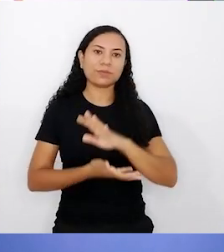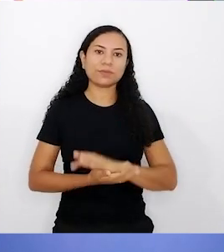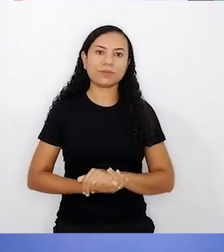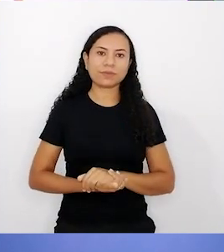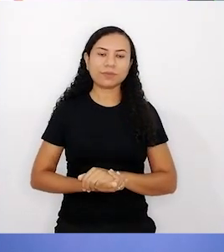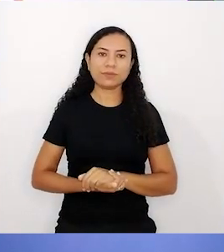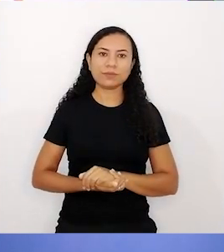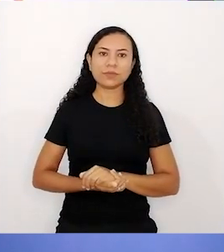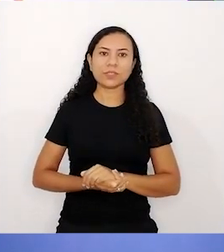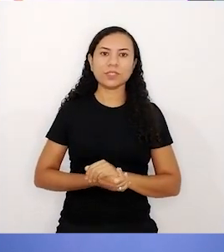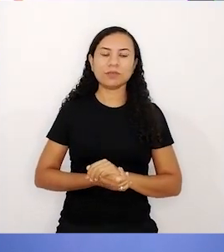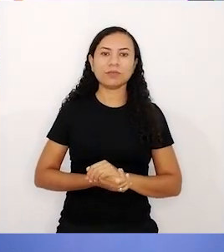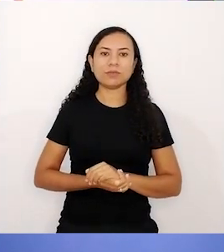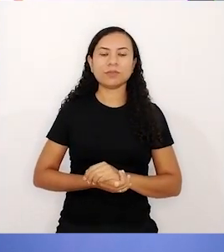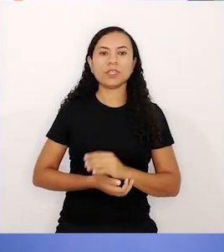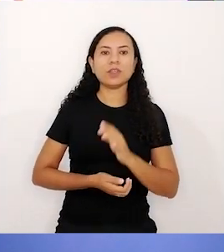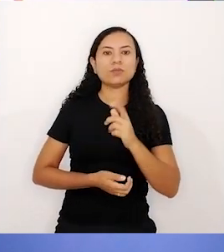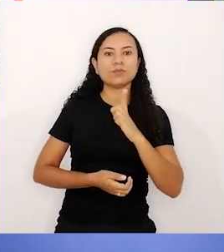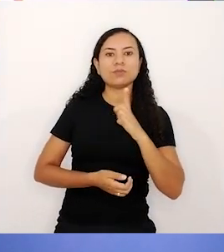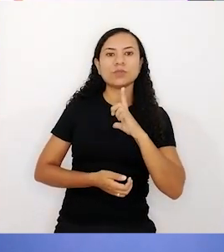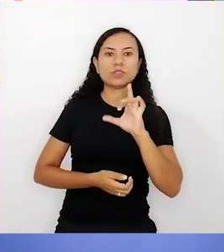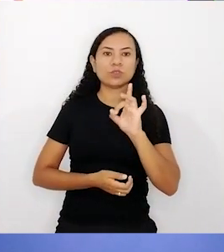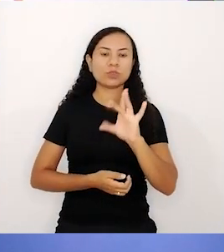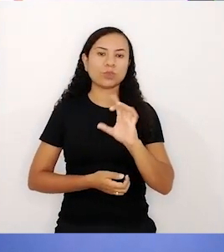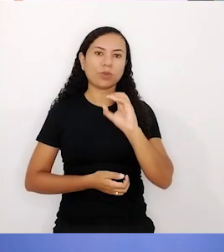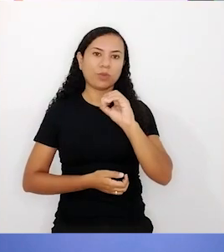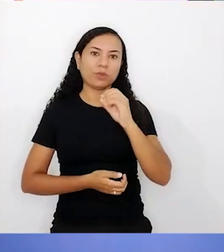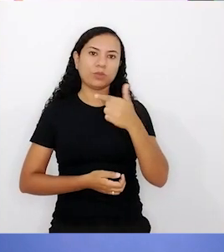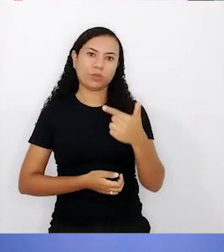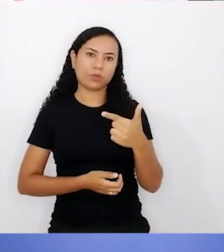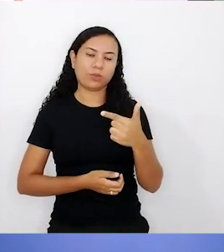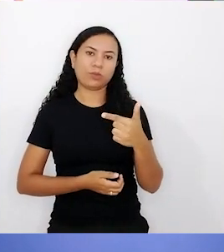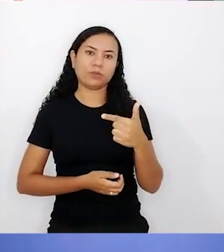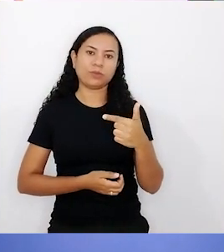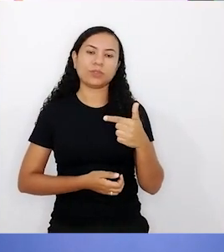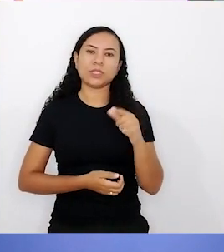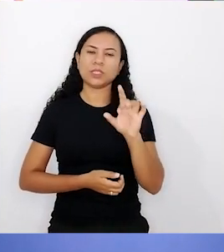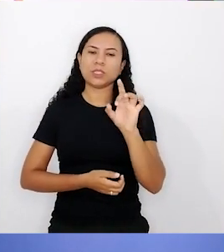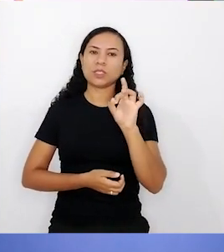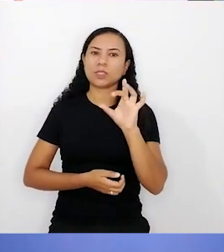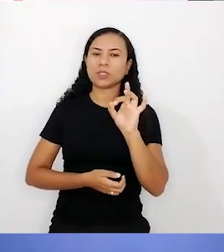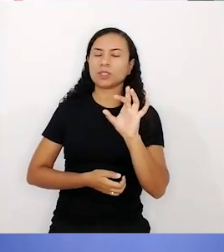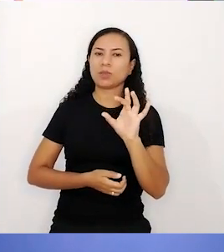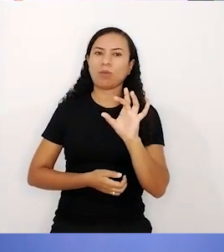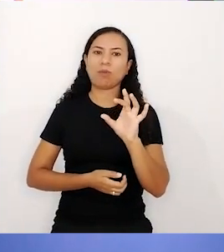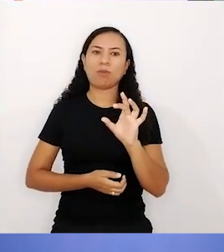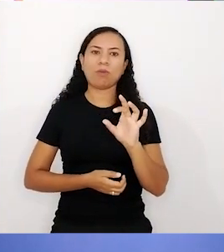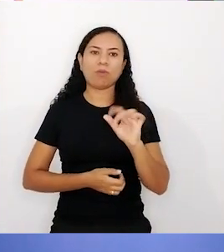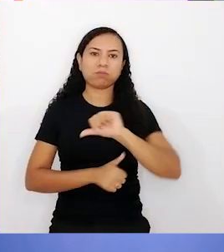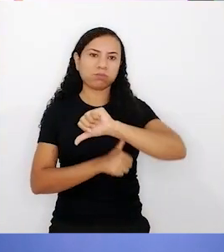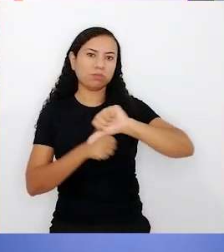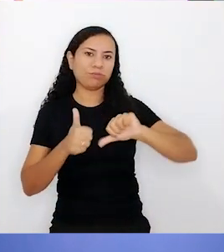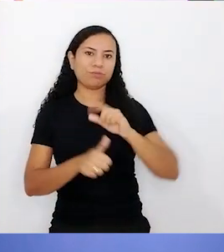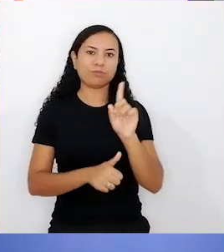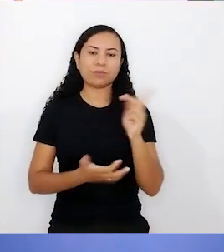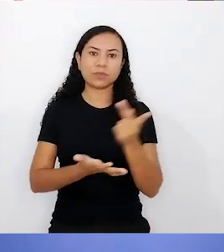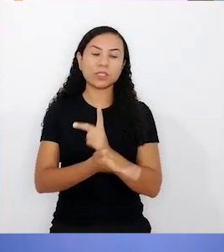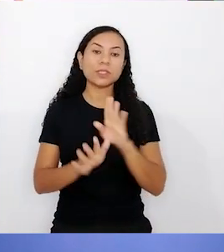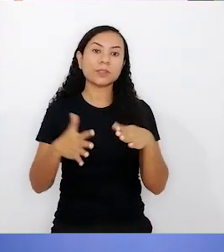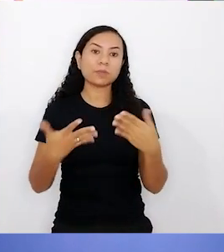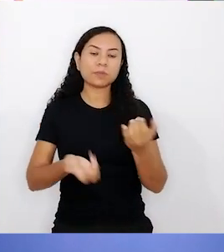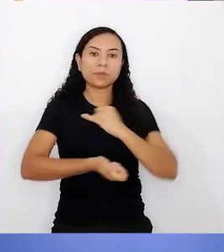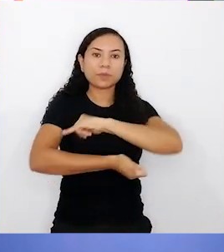vai levar sangue rico em CO2 e não o contrário. Então, nesse caso, as